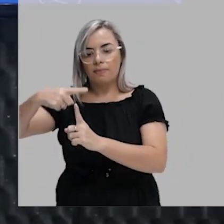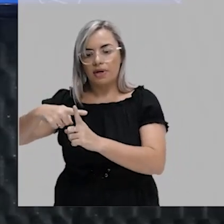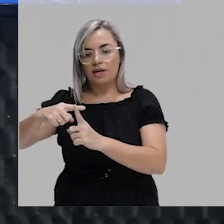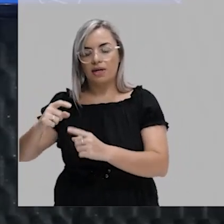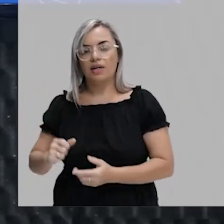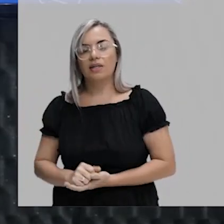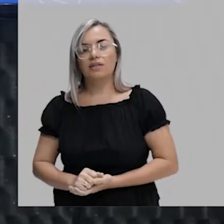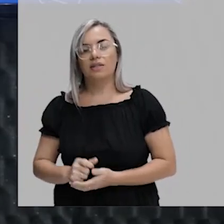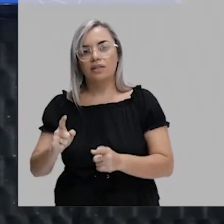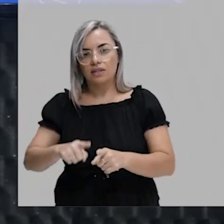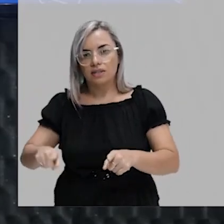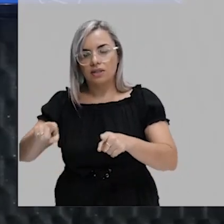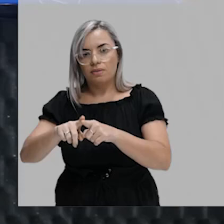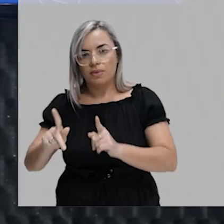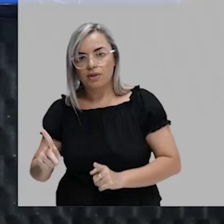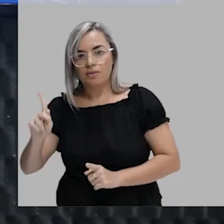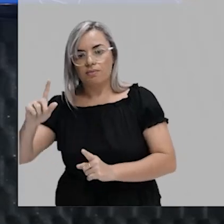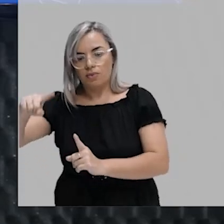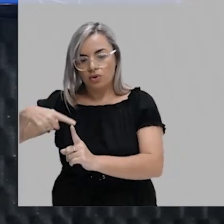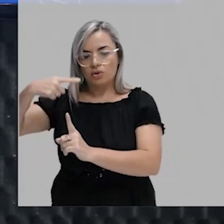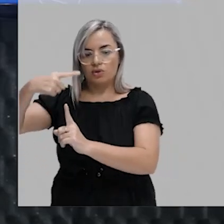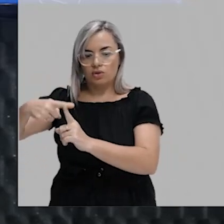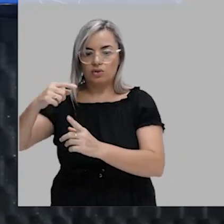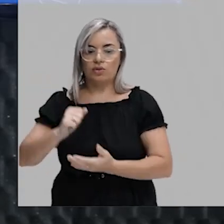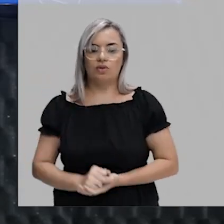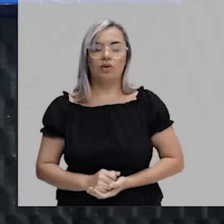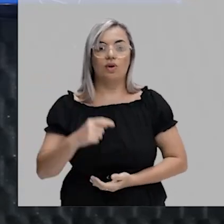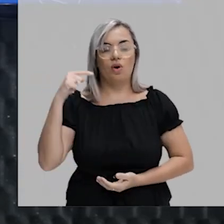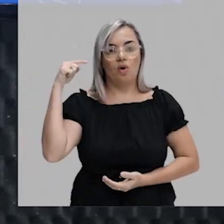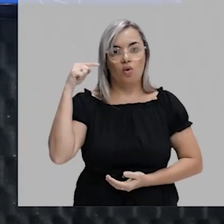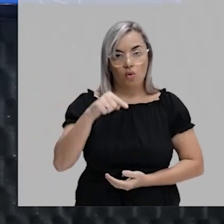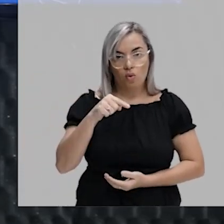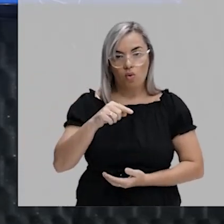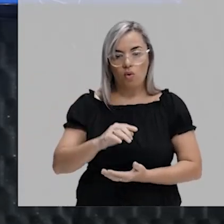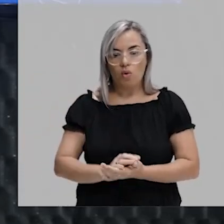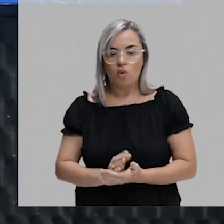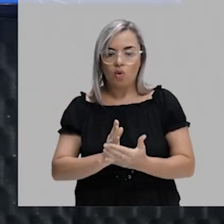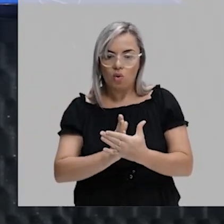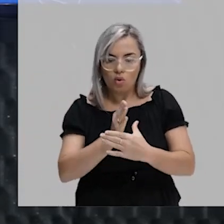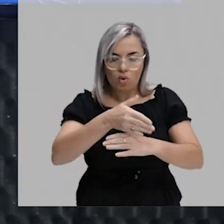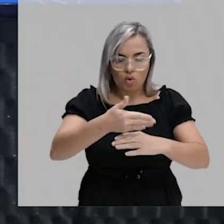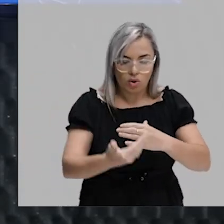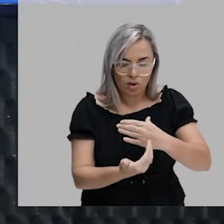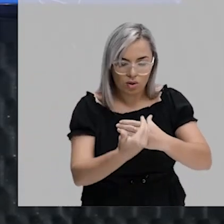Bem, o transporte passivo, né, que não ocorre gasto de